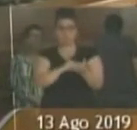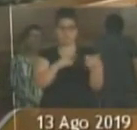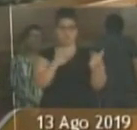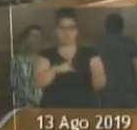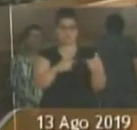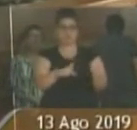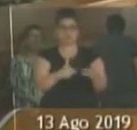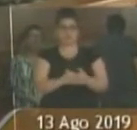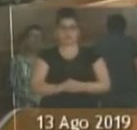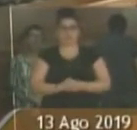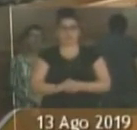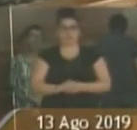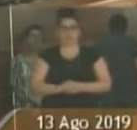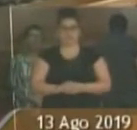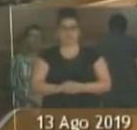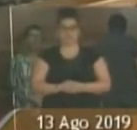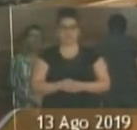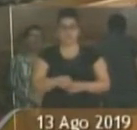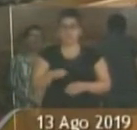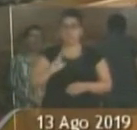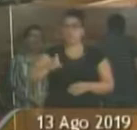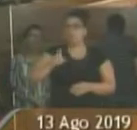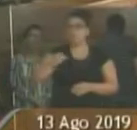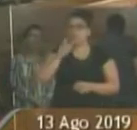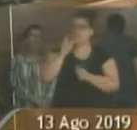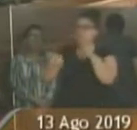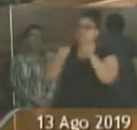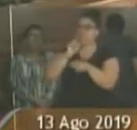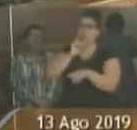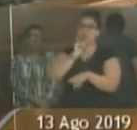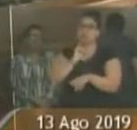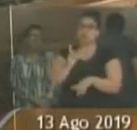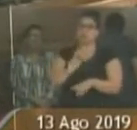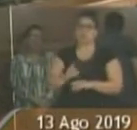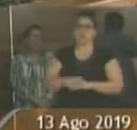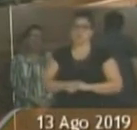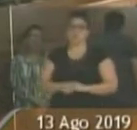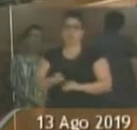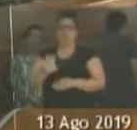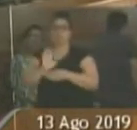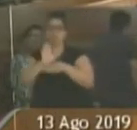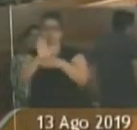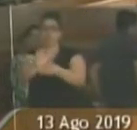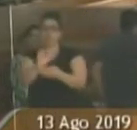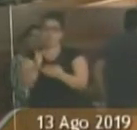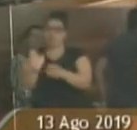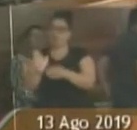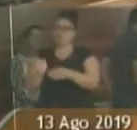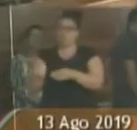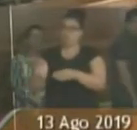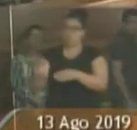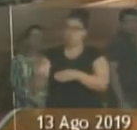tem crítica destrutiva, aqui tem crítica construtiva. Funcionando não está.